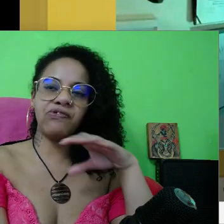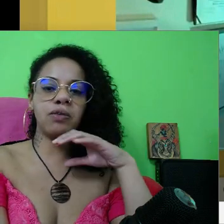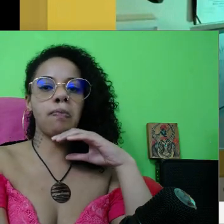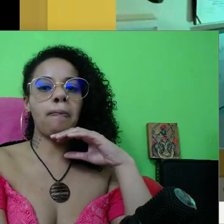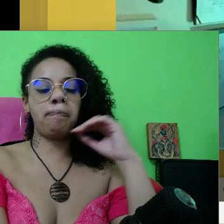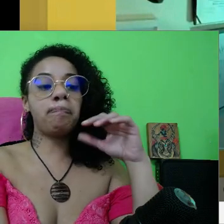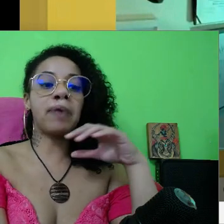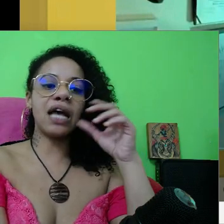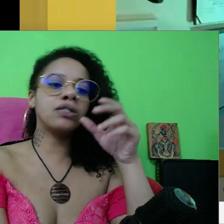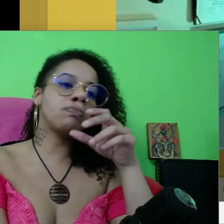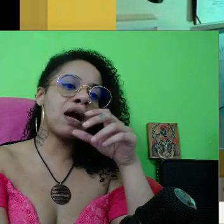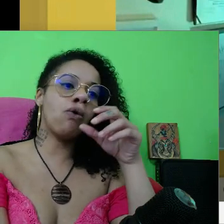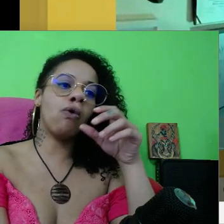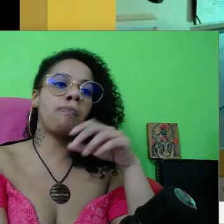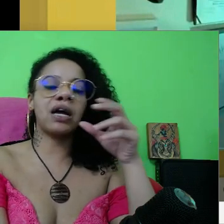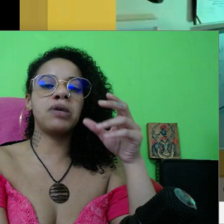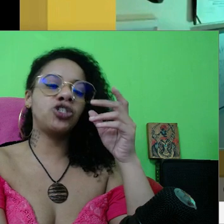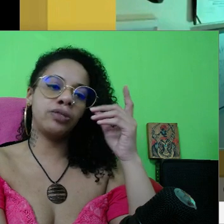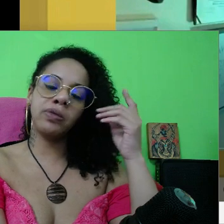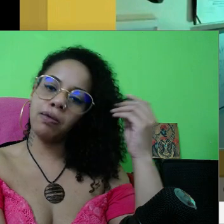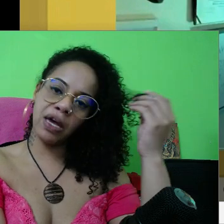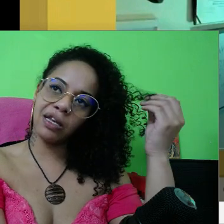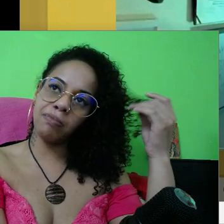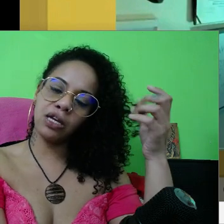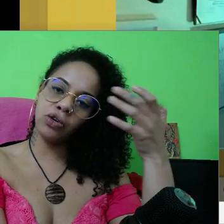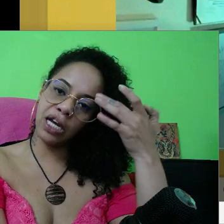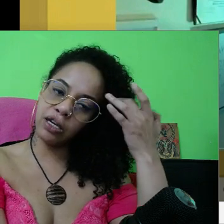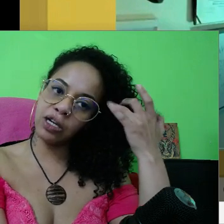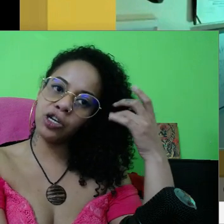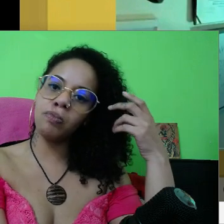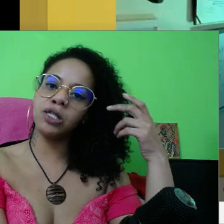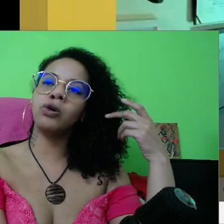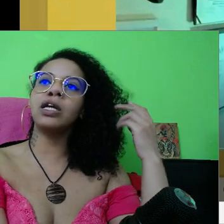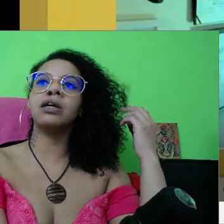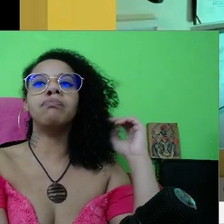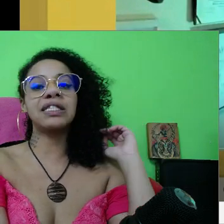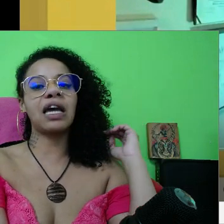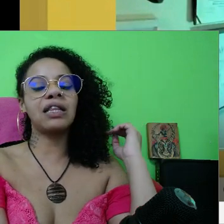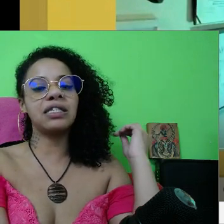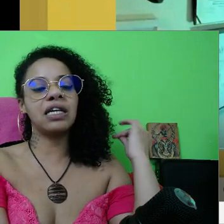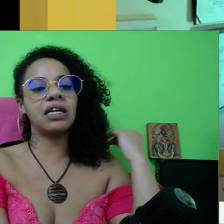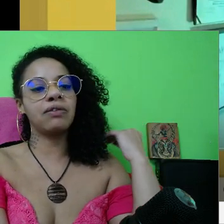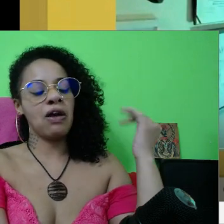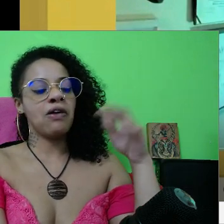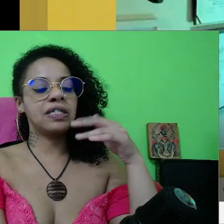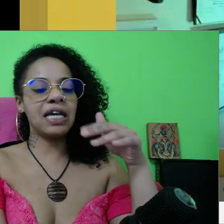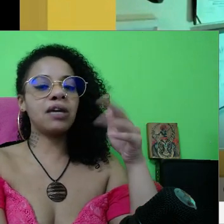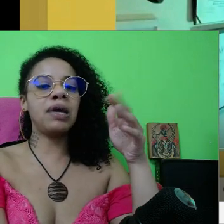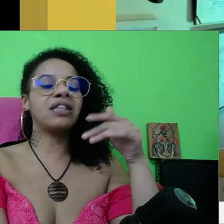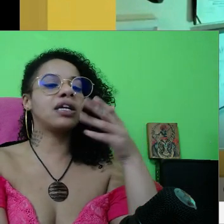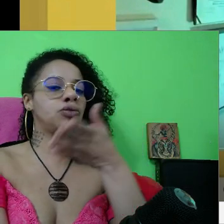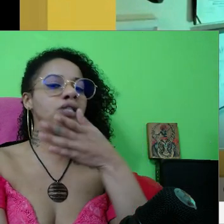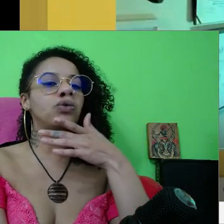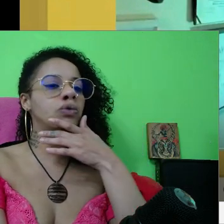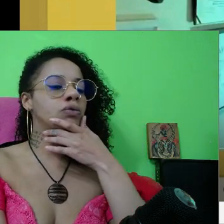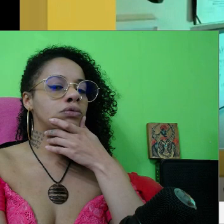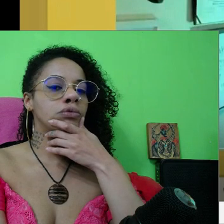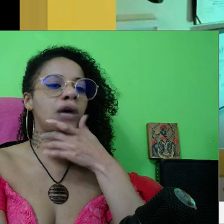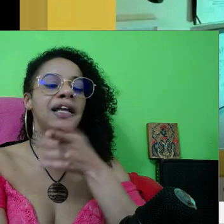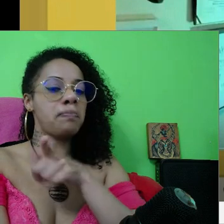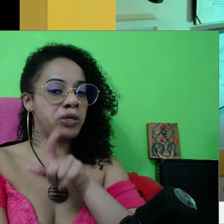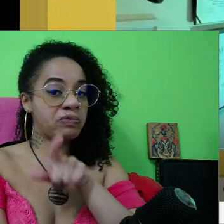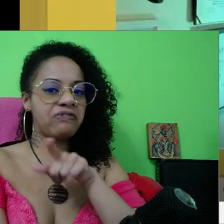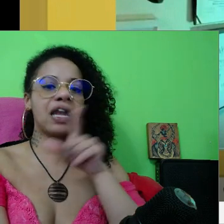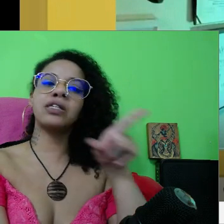enfim preza o pragmatismo também é trabalhador aí eu acho que é o mesmo rolê Mas quem tá segmentando é tu